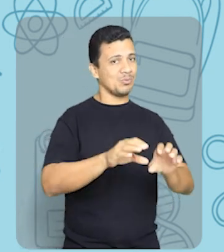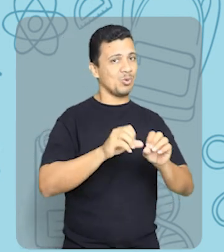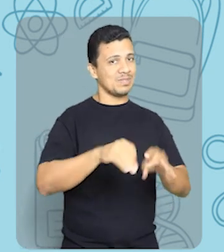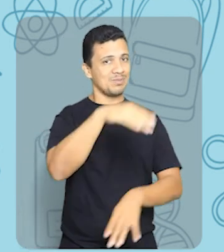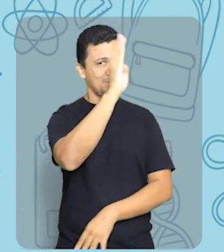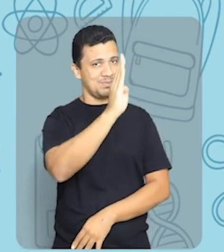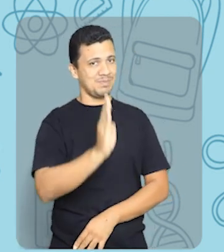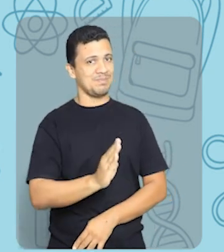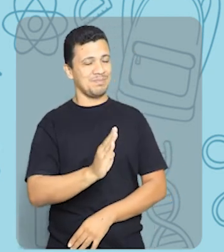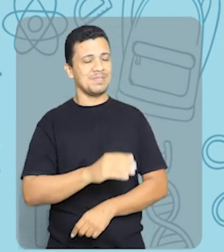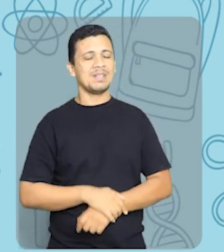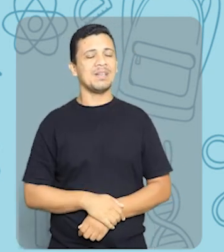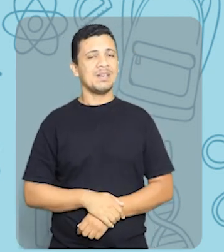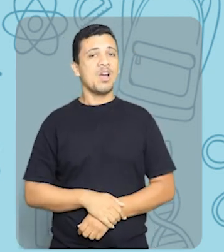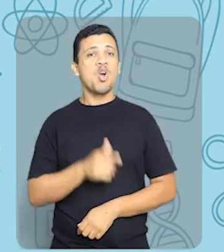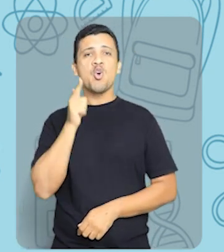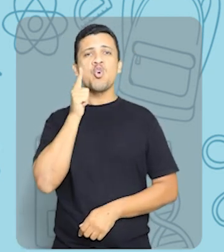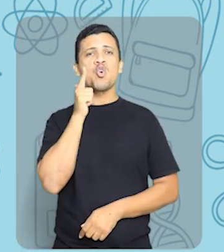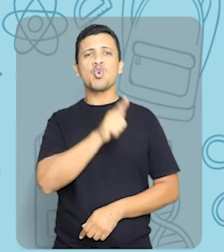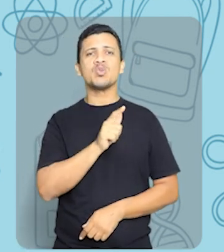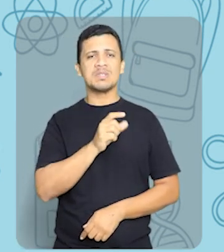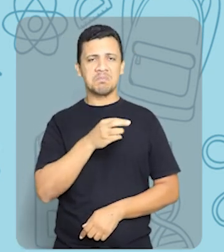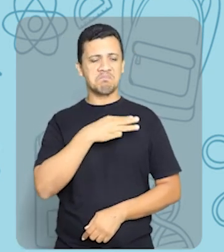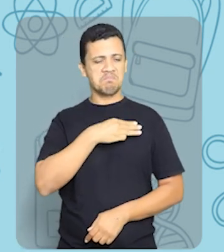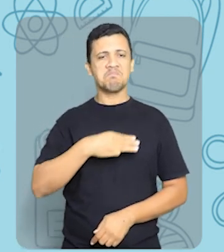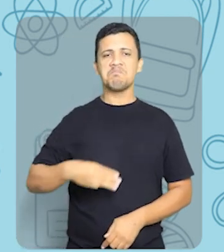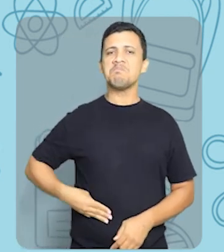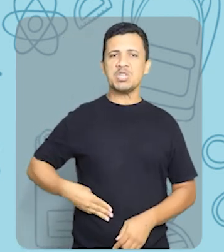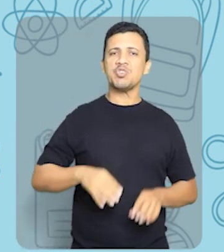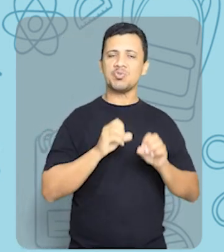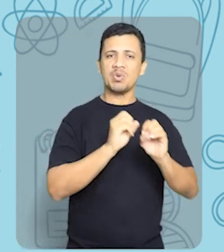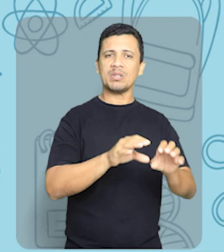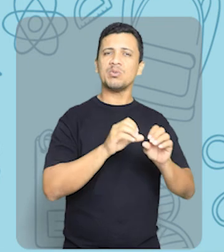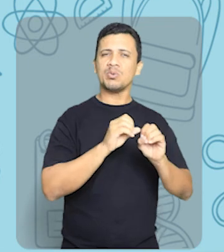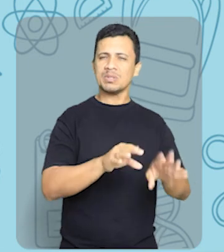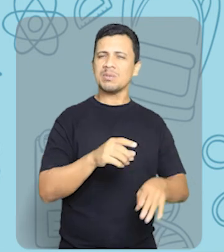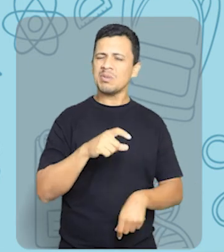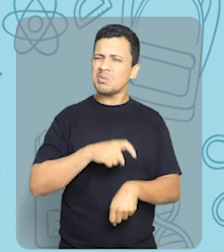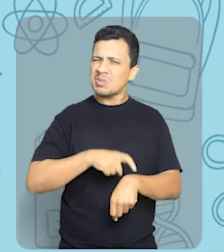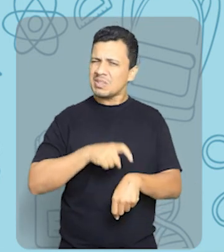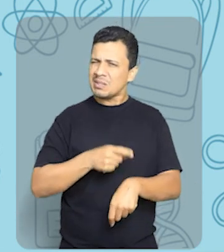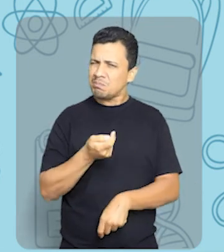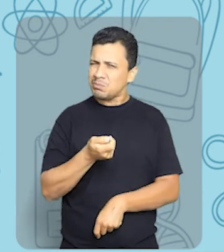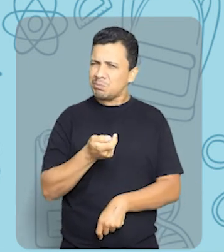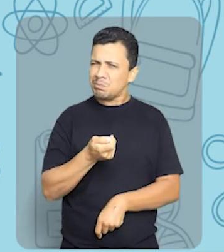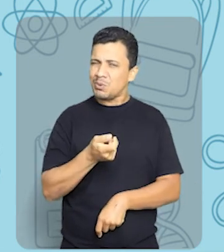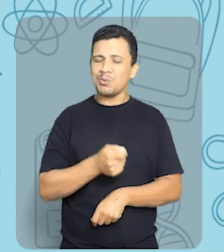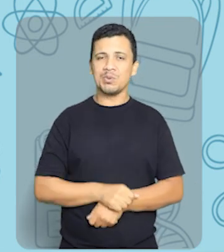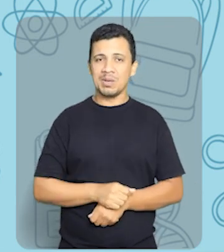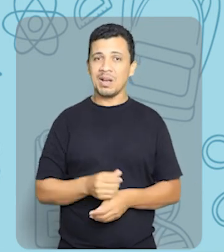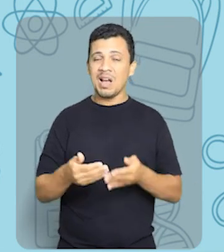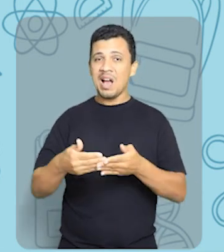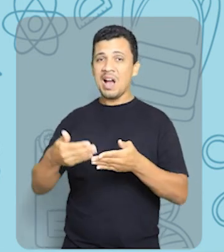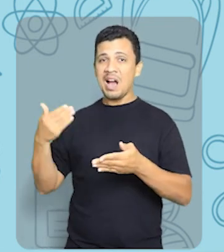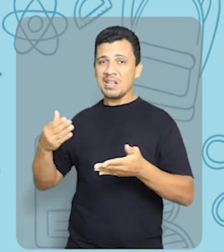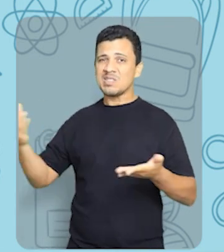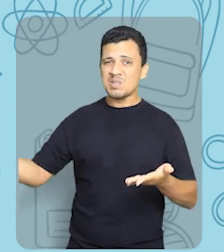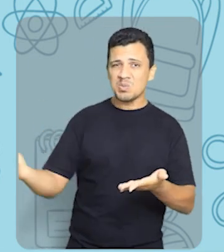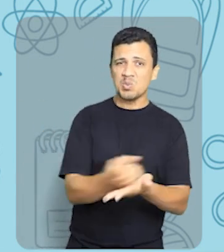Brasil. Ele chegou a ser ministro da Educação por um curto período, antes do golpe militar